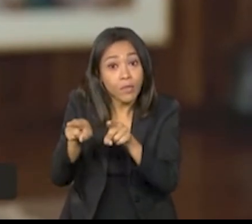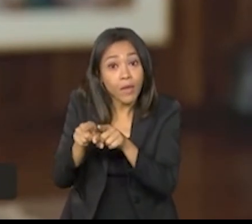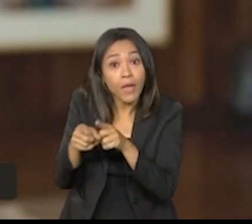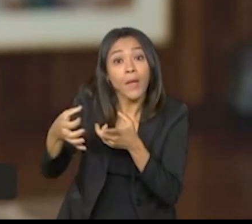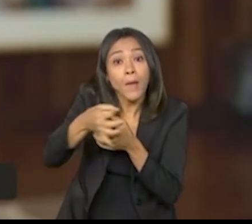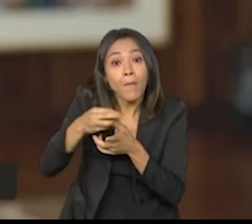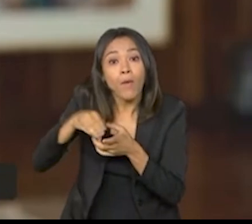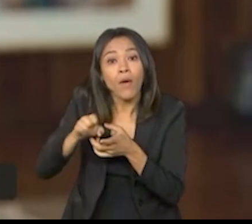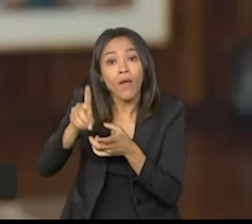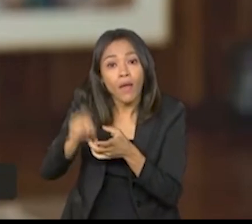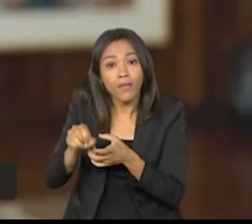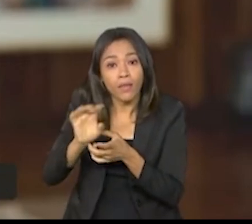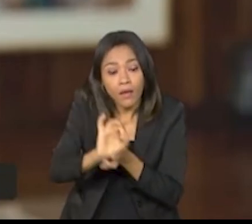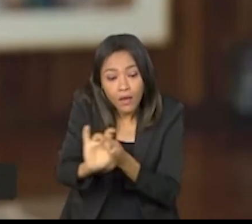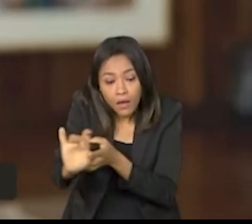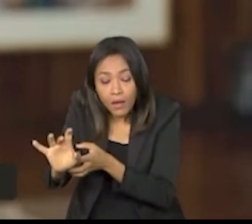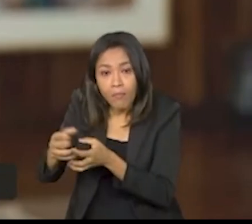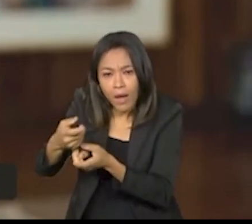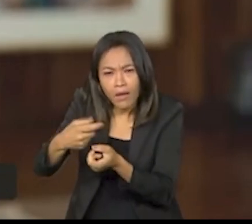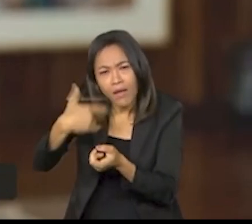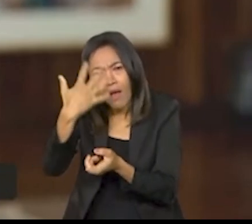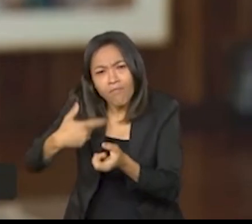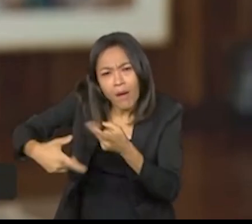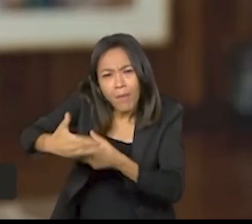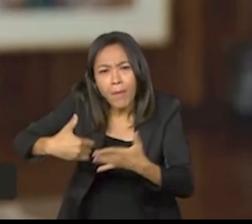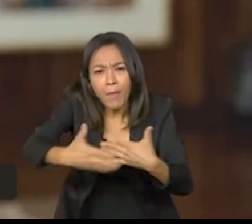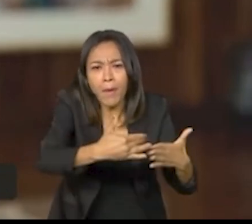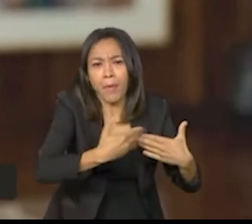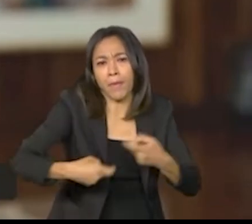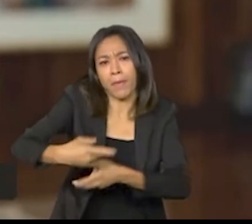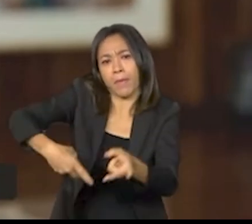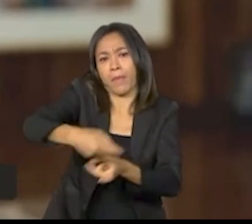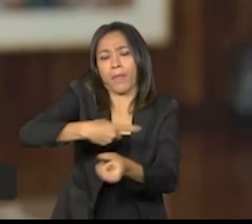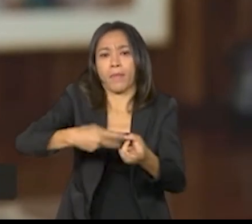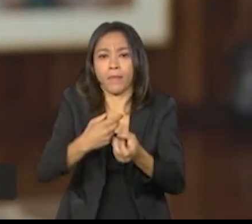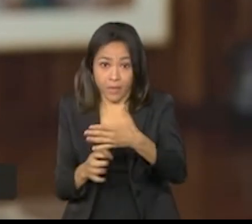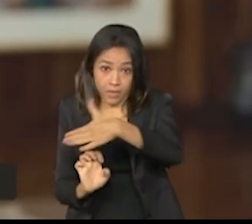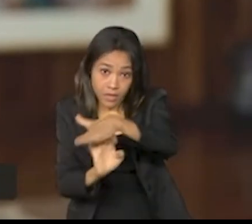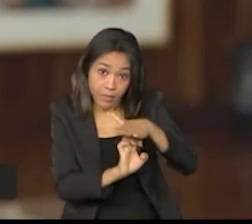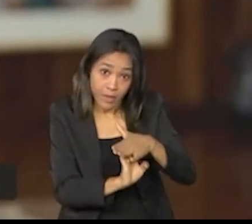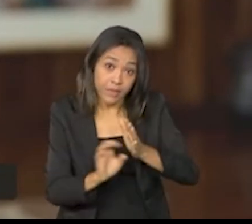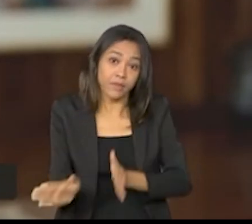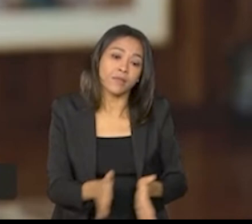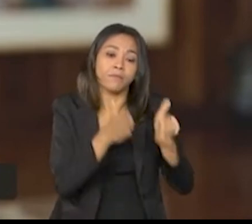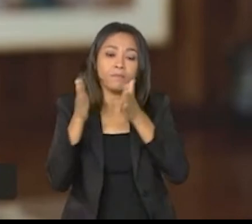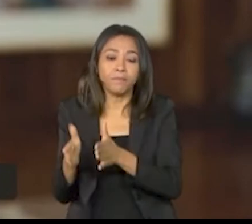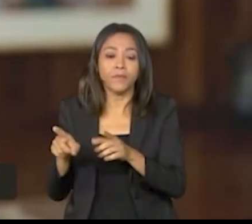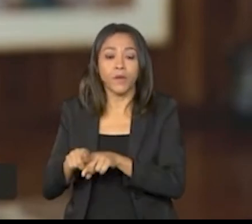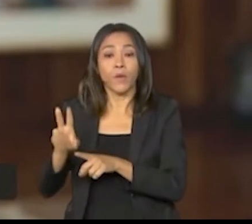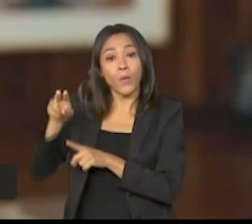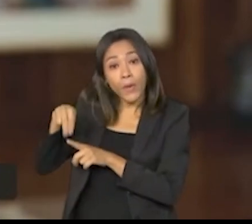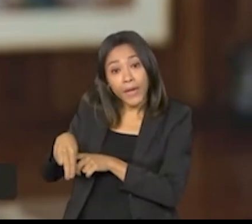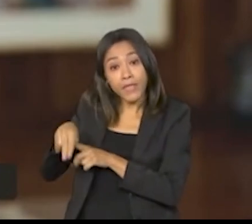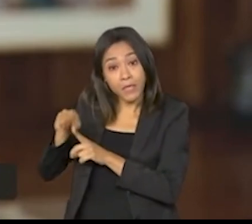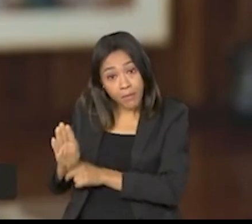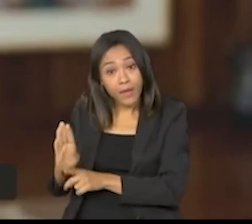reduzirão os custos de a de pequenas e médias empresas o novo banco de desenvolvimento ONB que